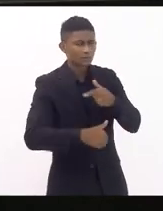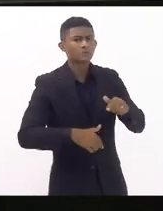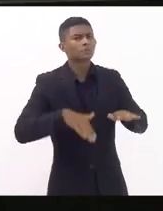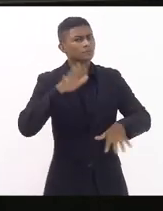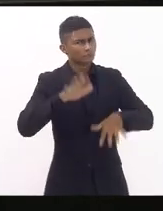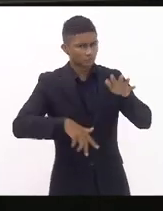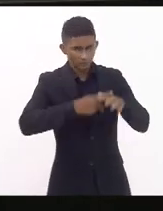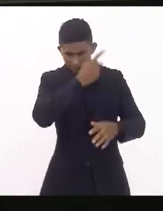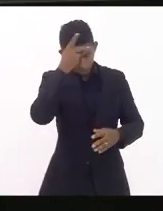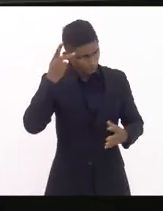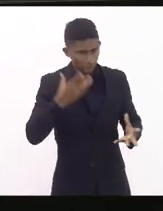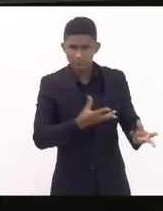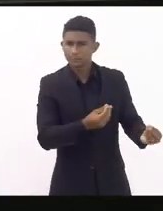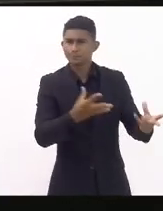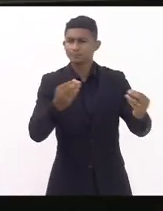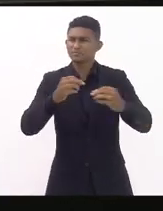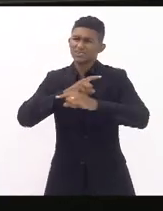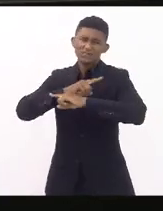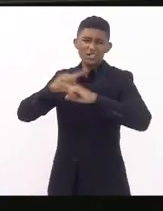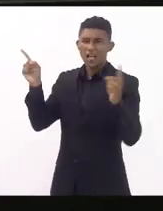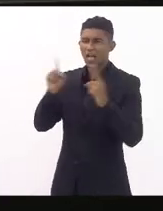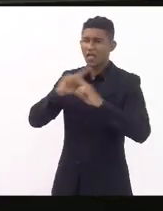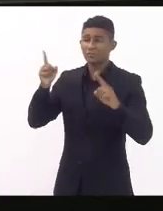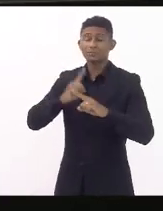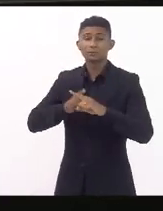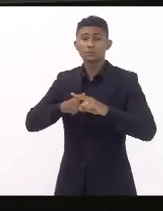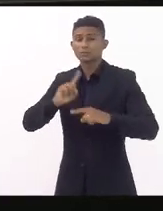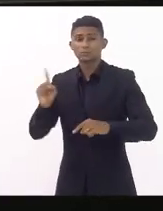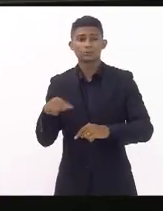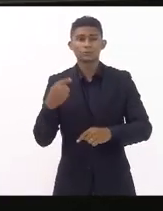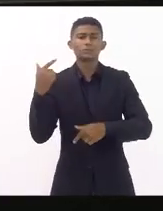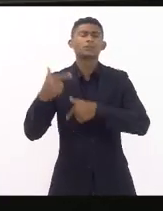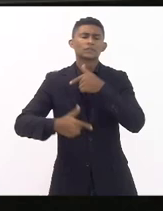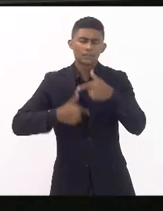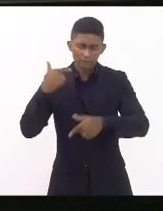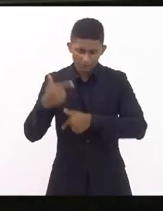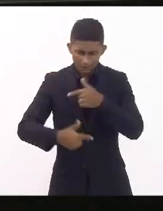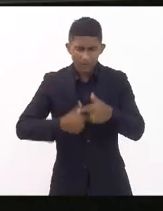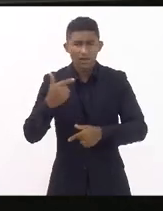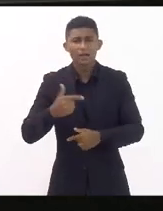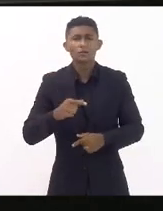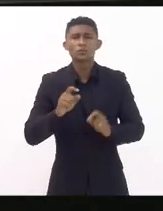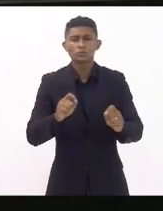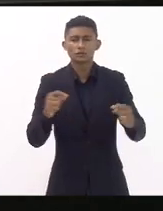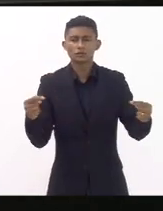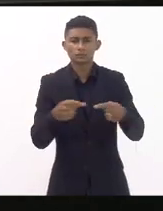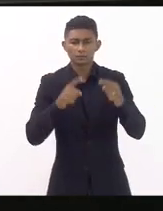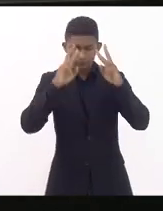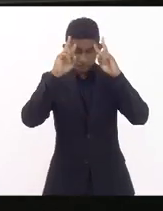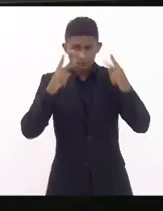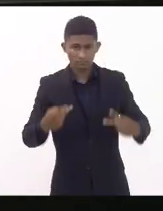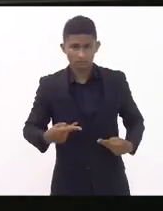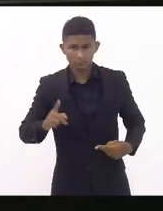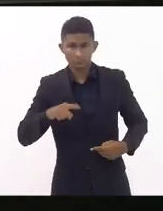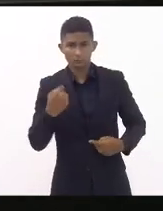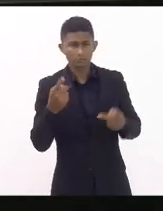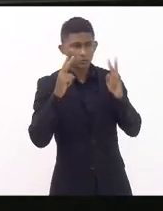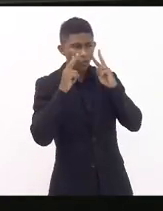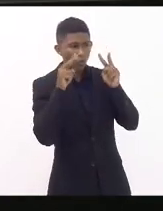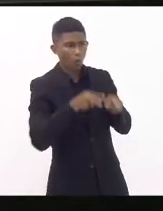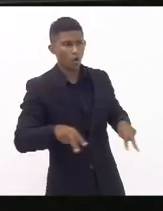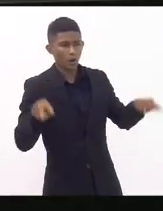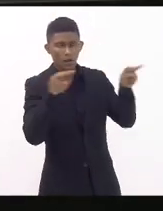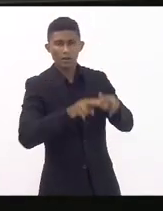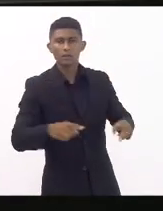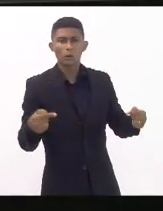o trabalho que a gente faz é um trabalho de humanização, é um trabalho com um olhar totalmente humanitário e